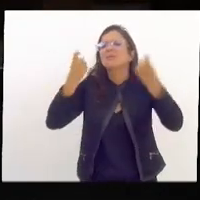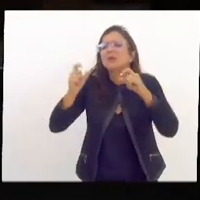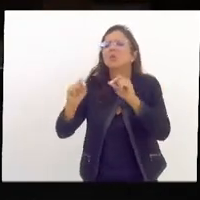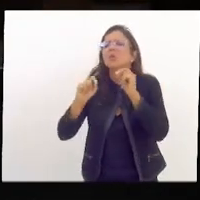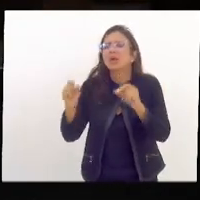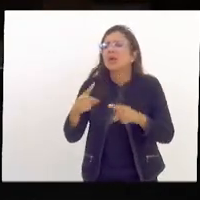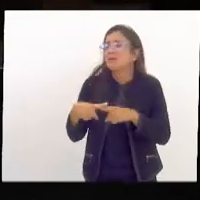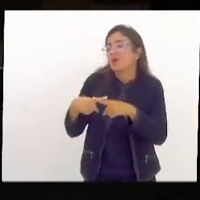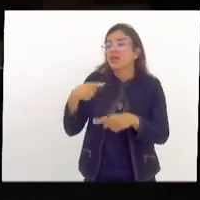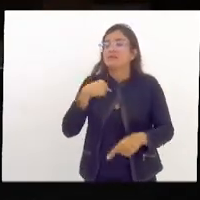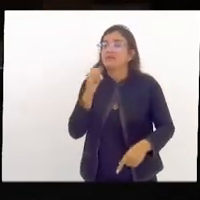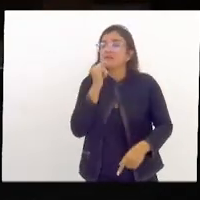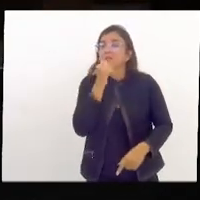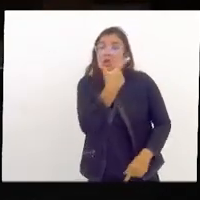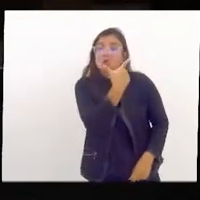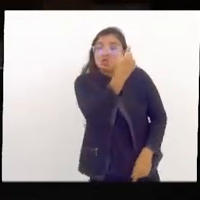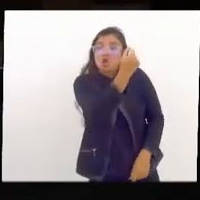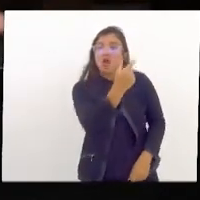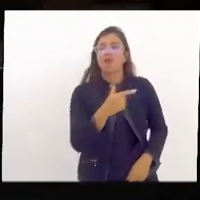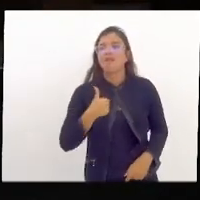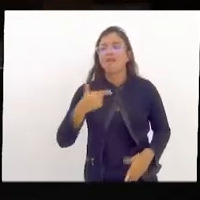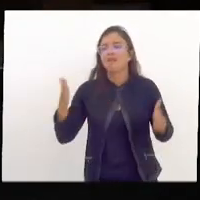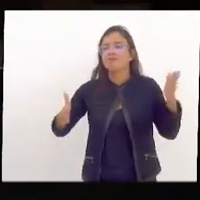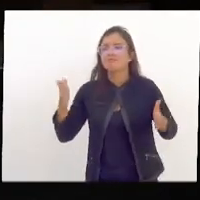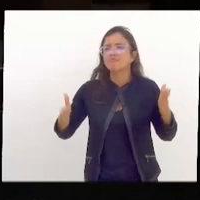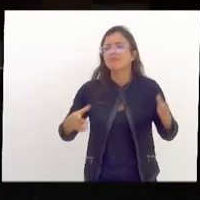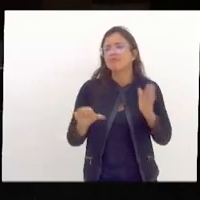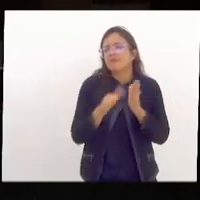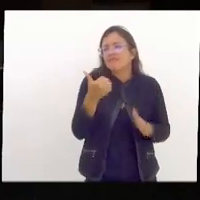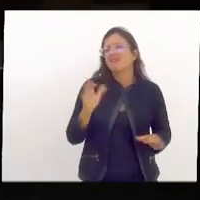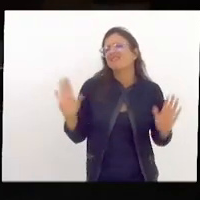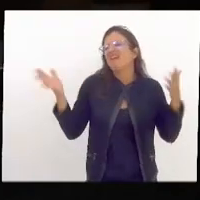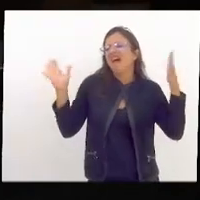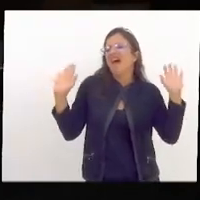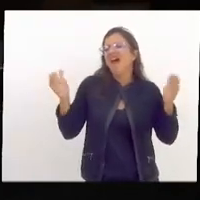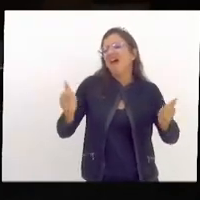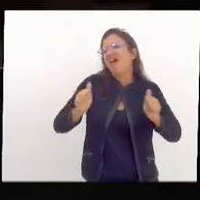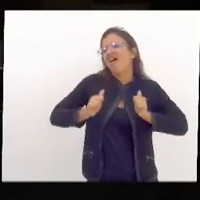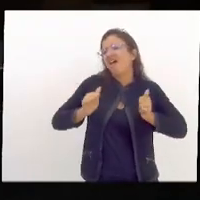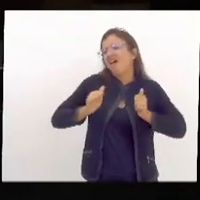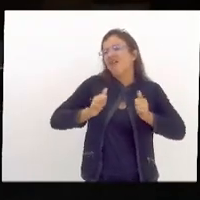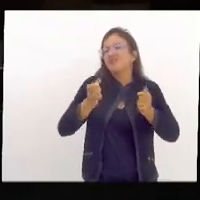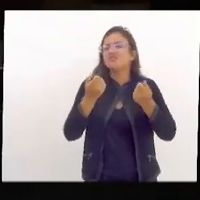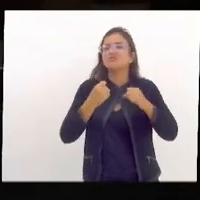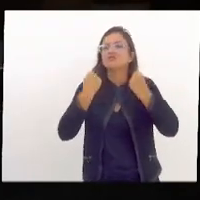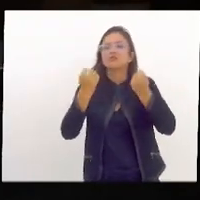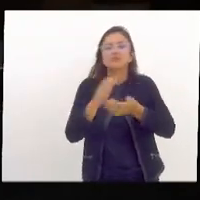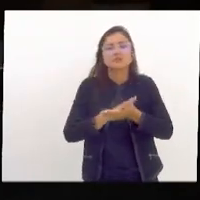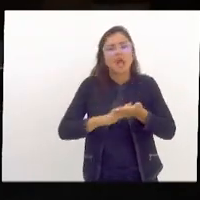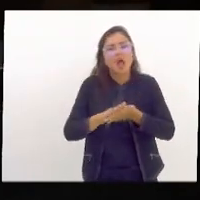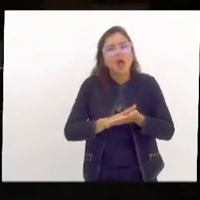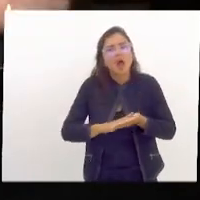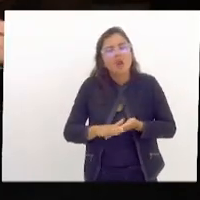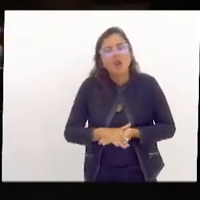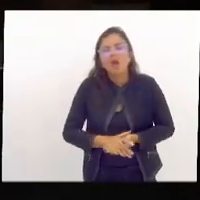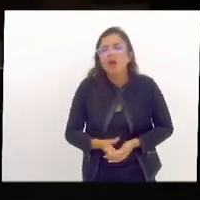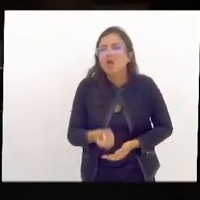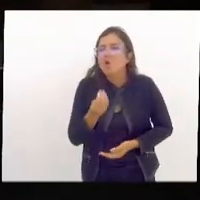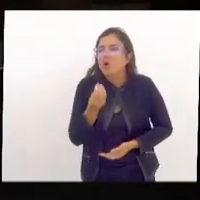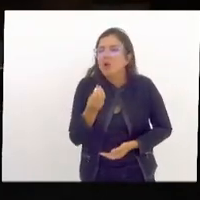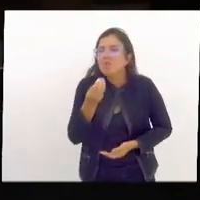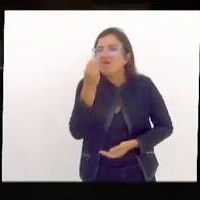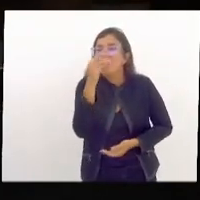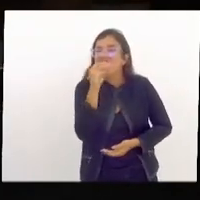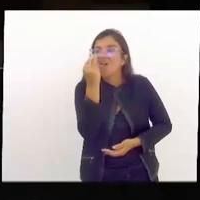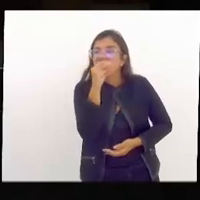seja ter sido eleito, né, reeleito no primeiro turno, não precisa mais responder, né, às reclamações dos usuários do sistema